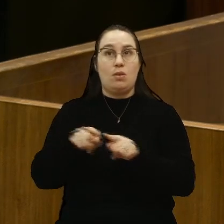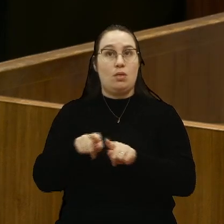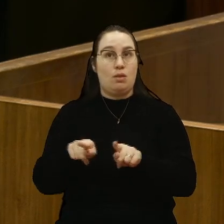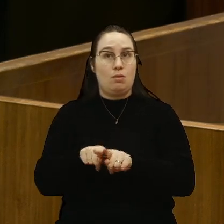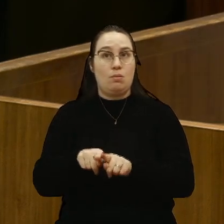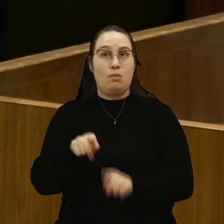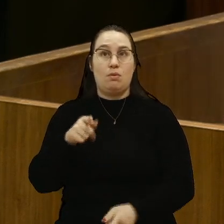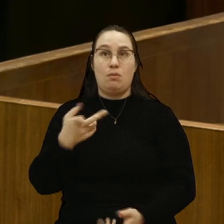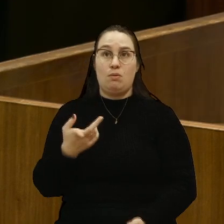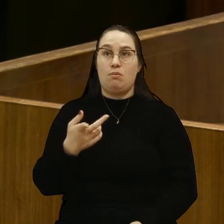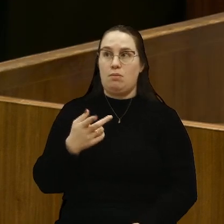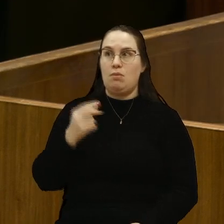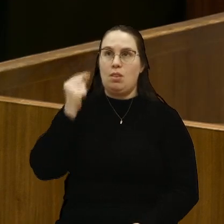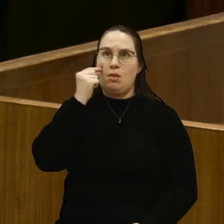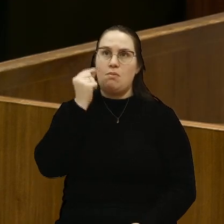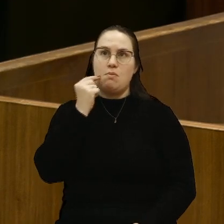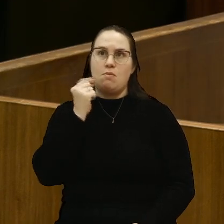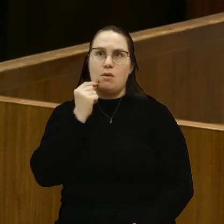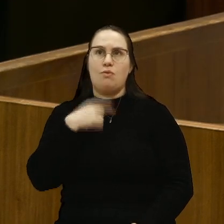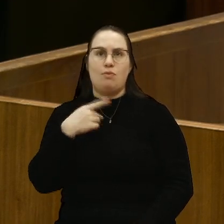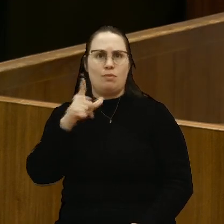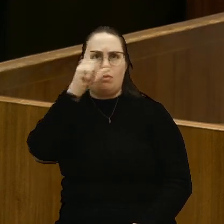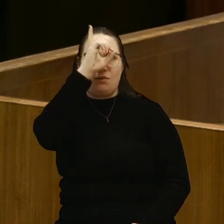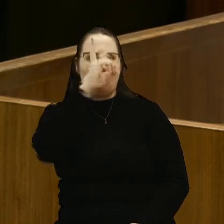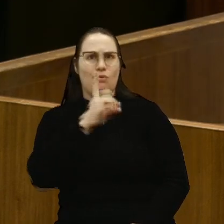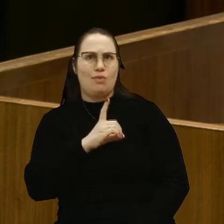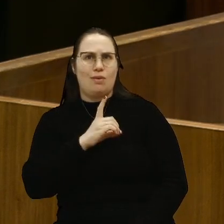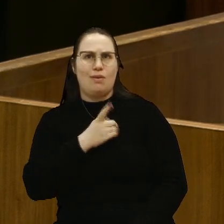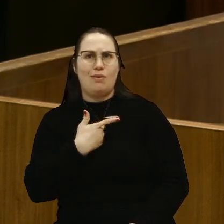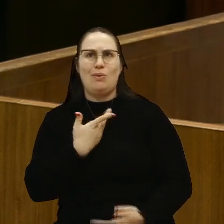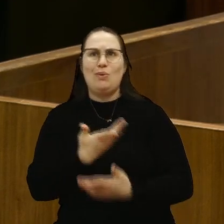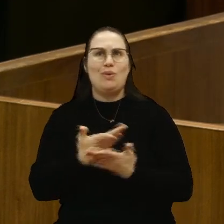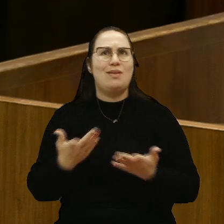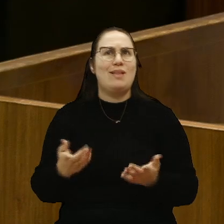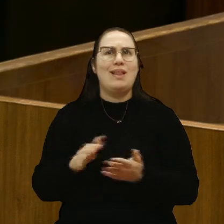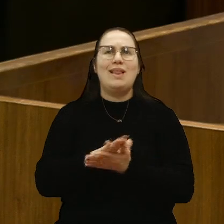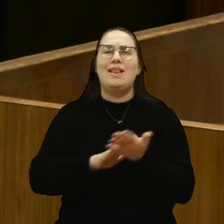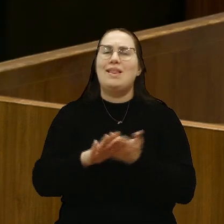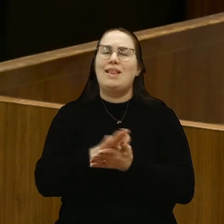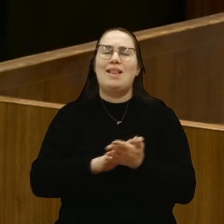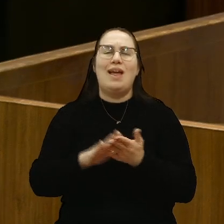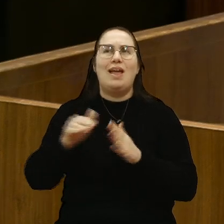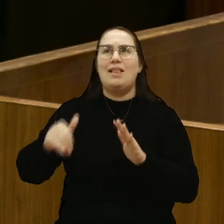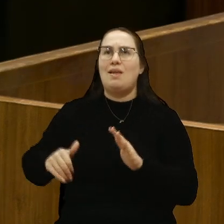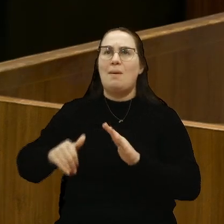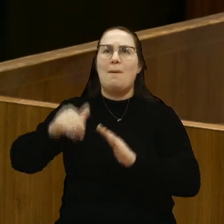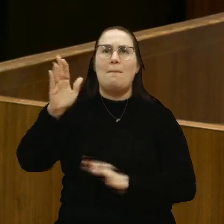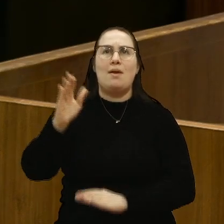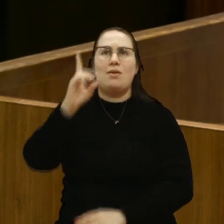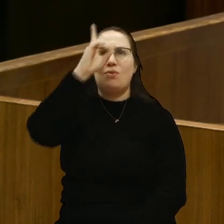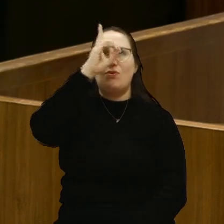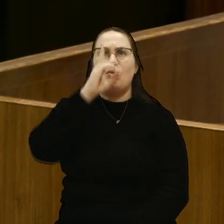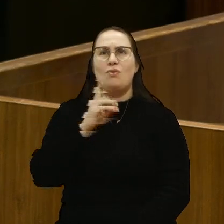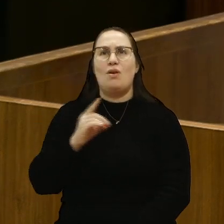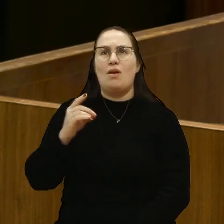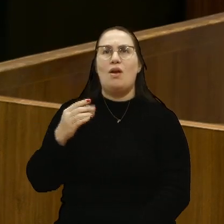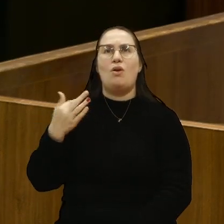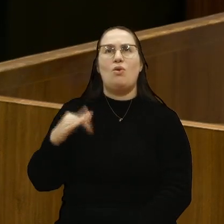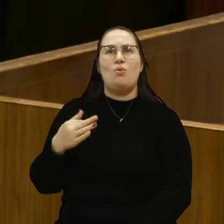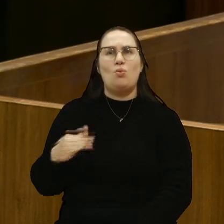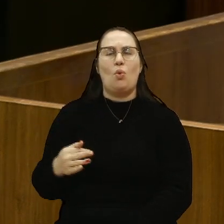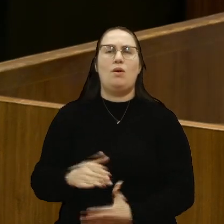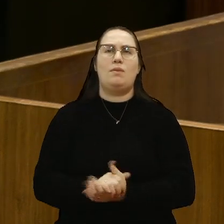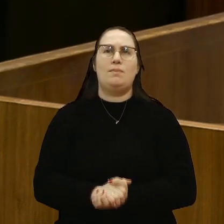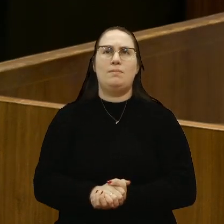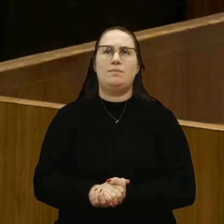né, vereador Libardi, sujeito de direito. Nós não estamos dando nada além do direito que o animal tem.